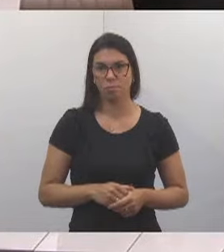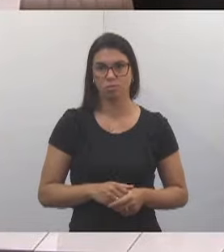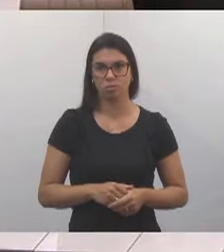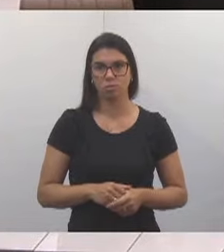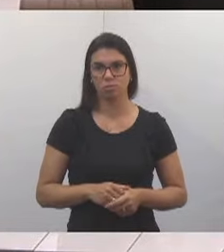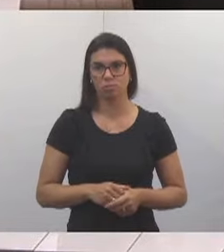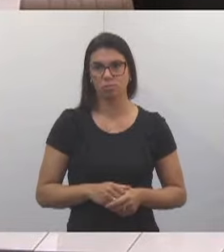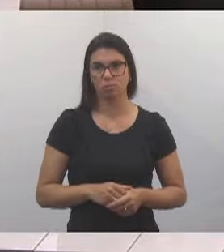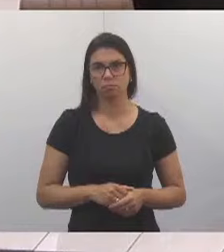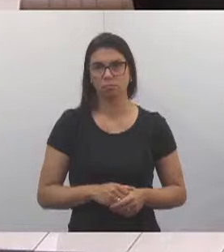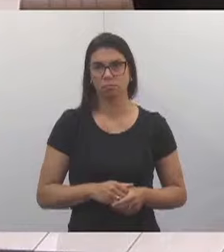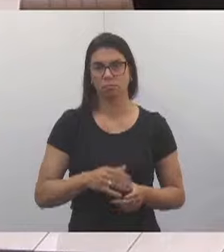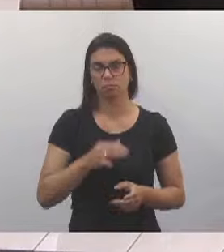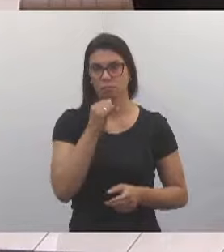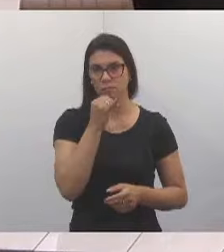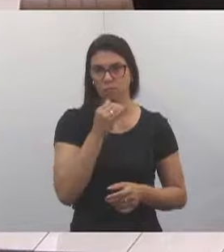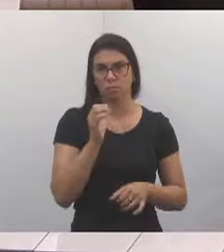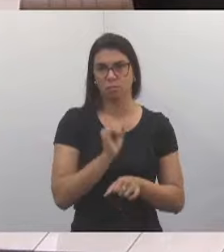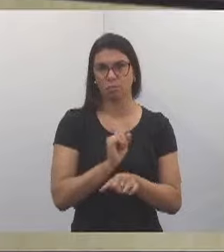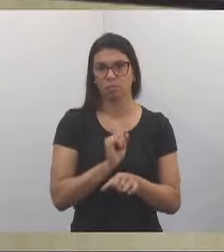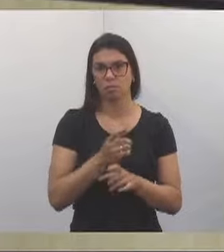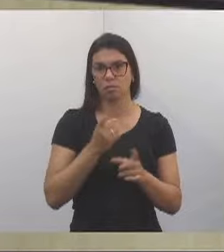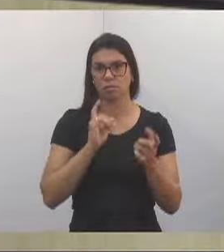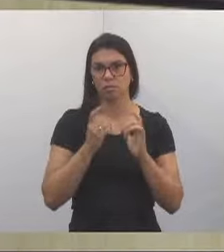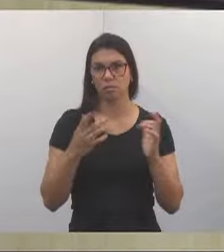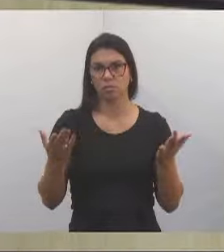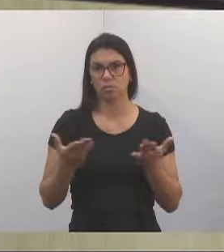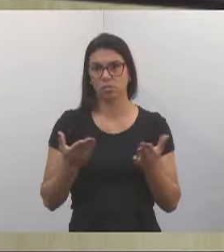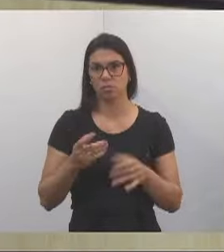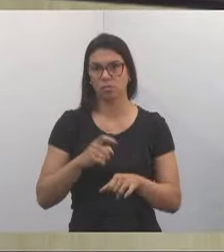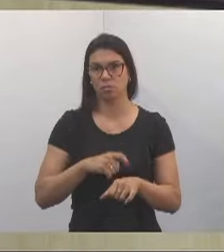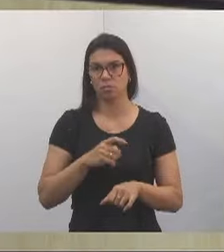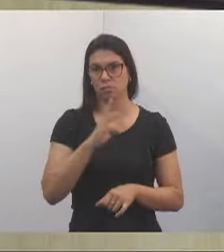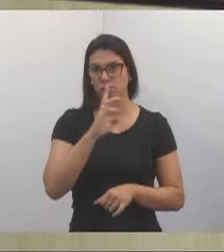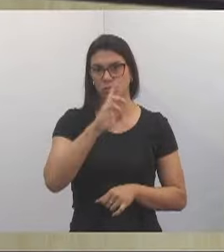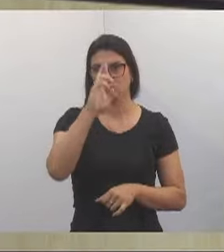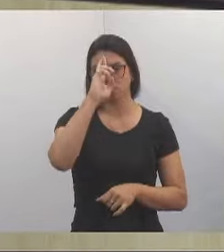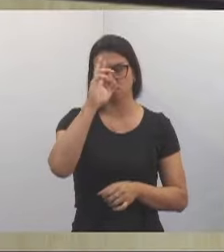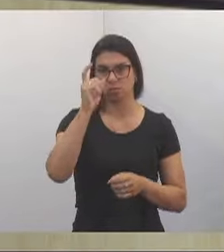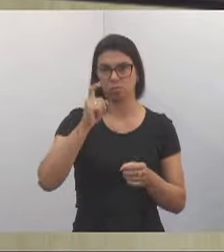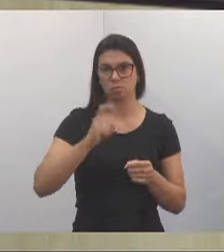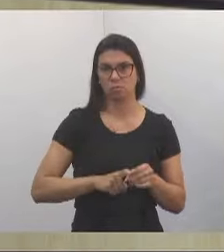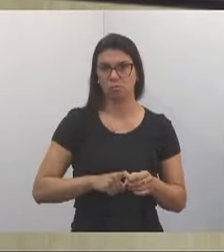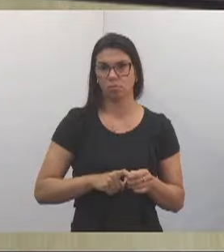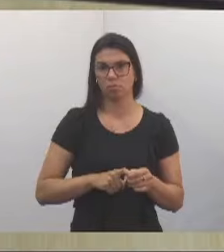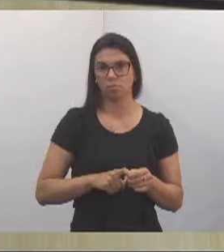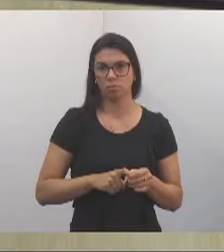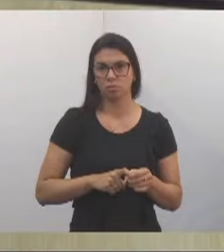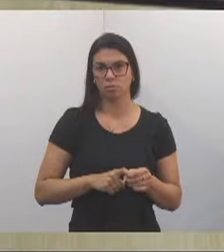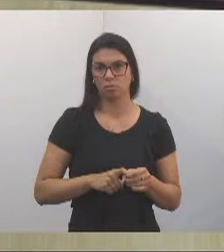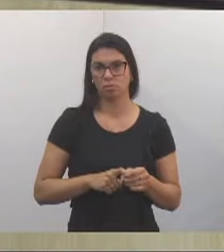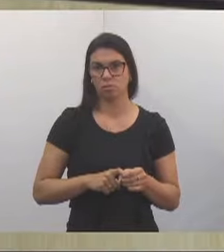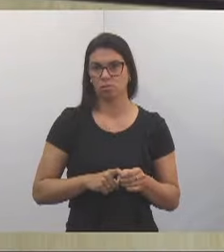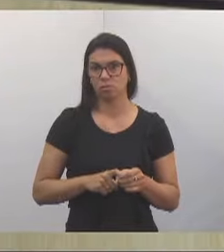Portanto, comunico a suspensão da sessão para horário de almoço, retorno previsto para as